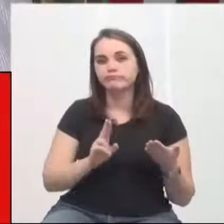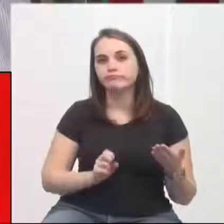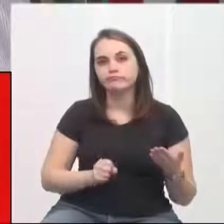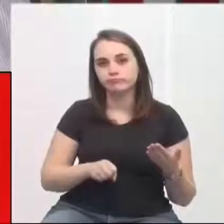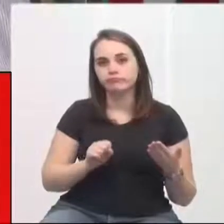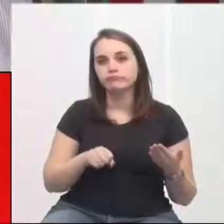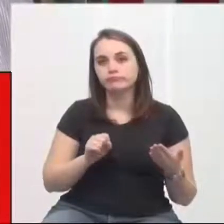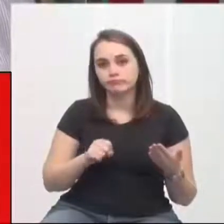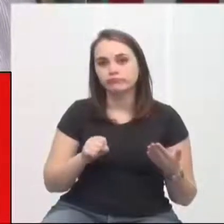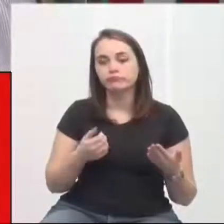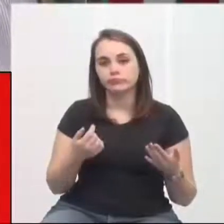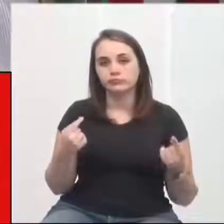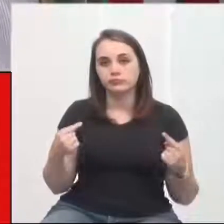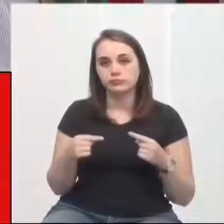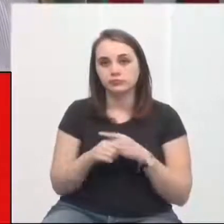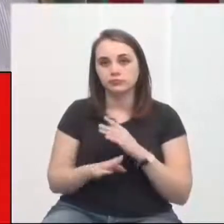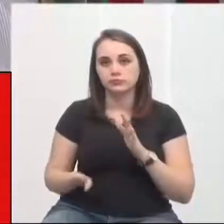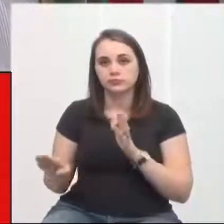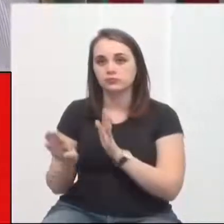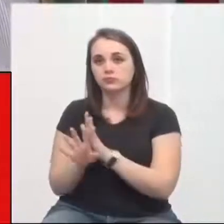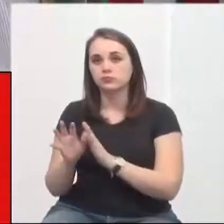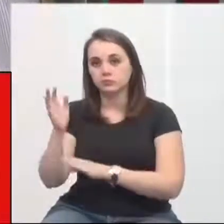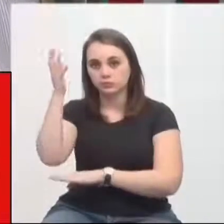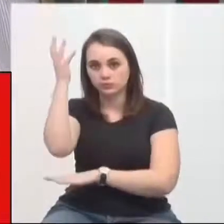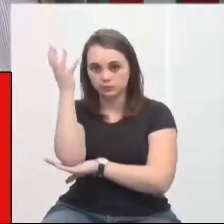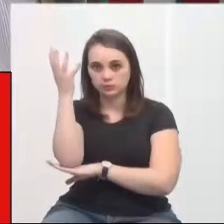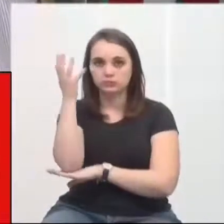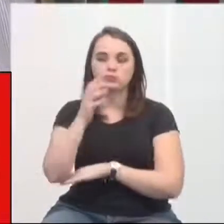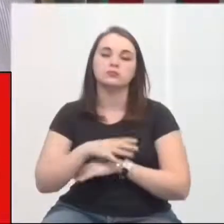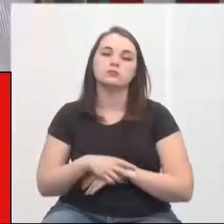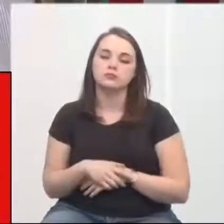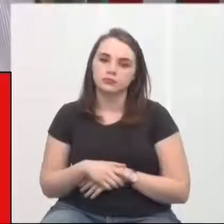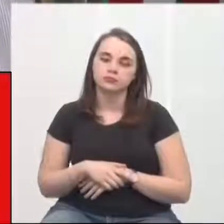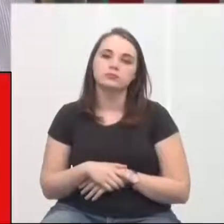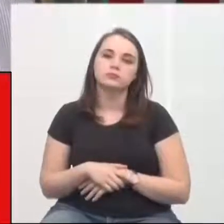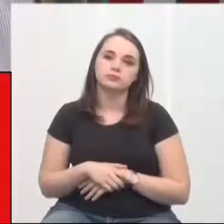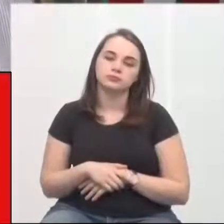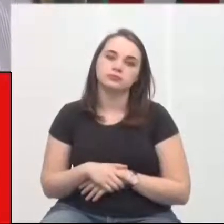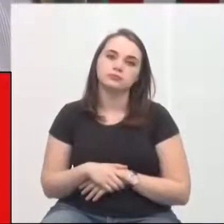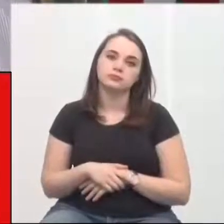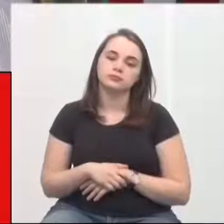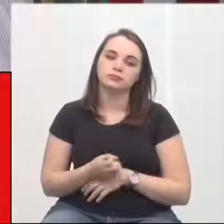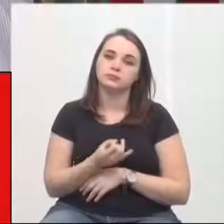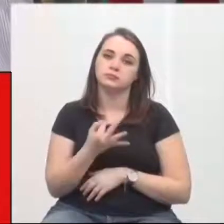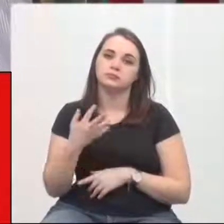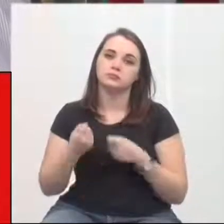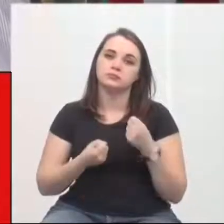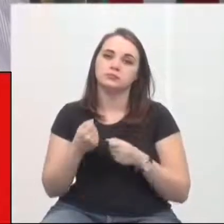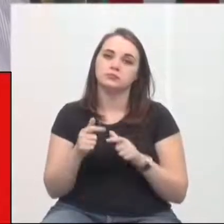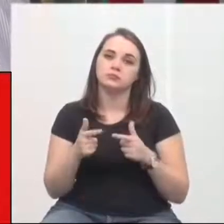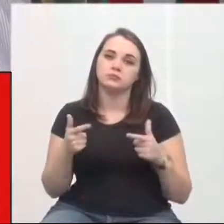dessa rodovia para chegar até a Grande Próspera. E é um fluxo de veículos muito grande e está